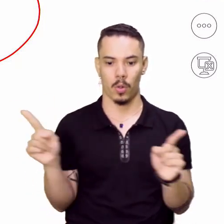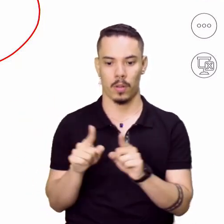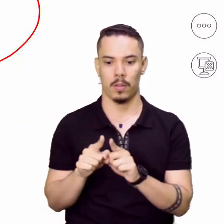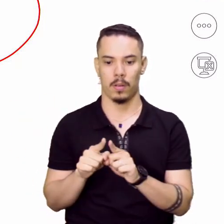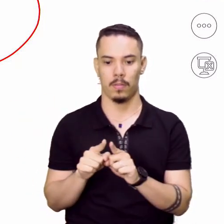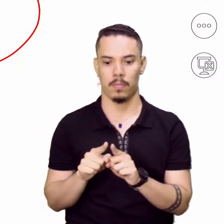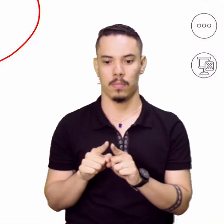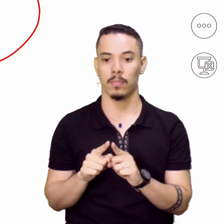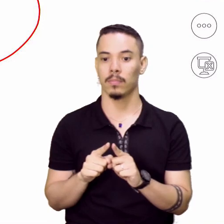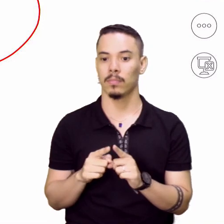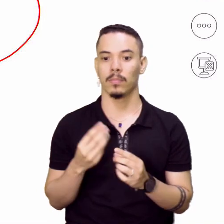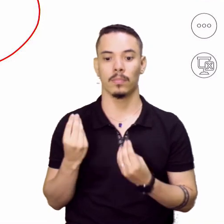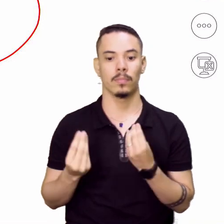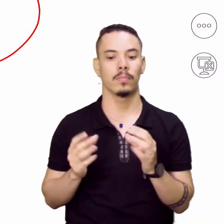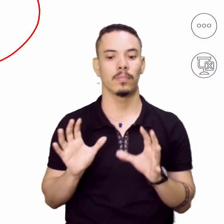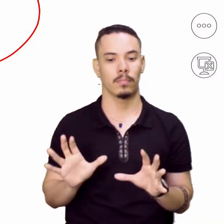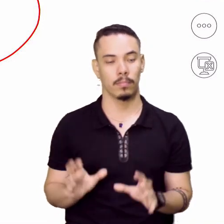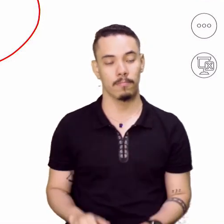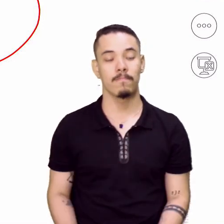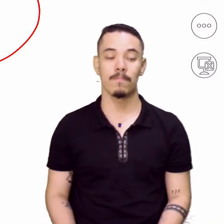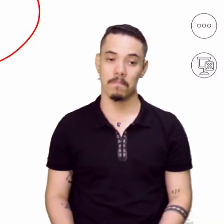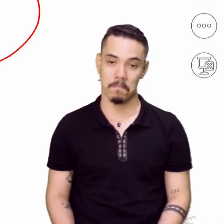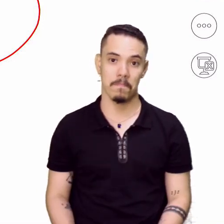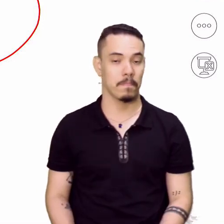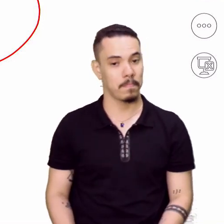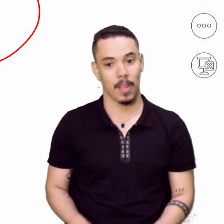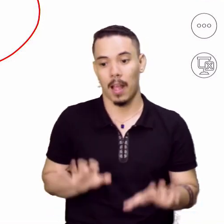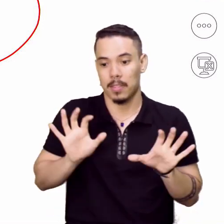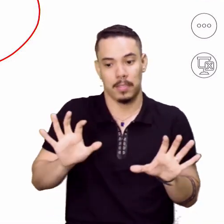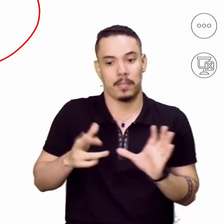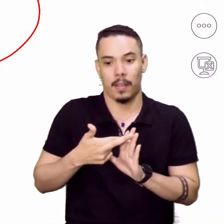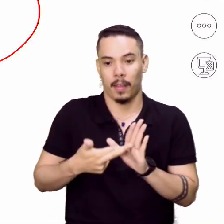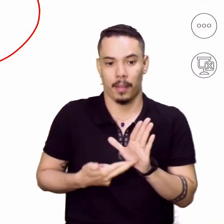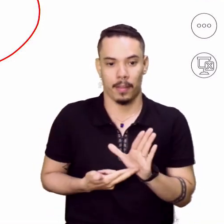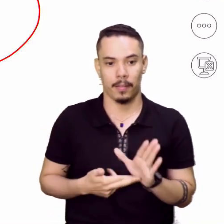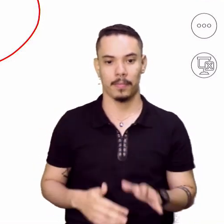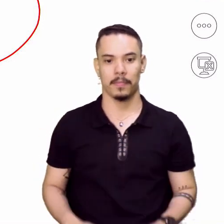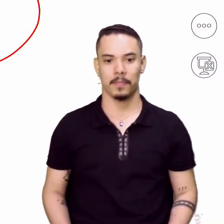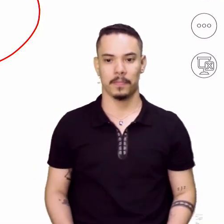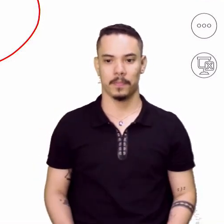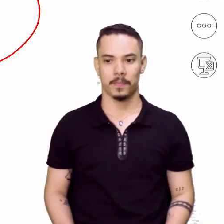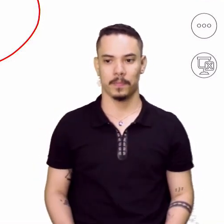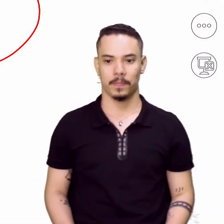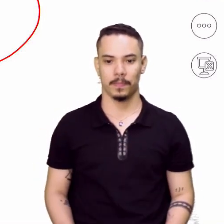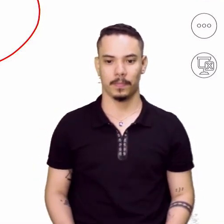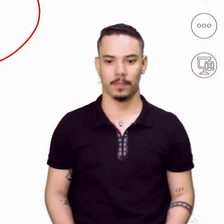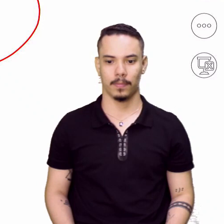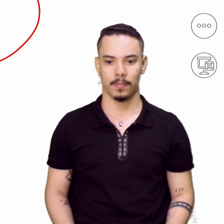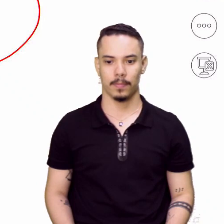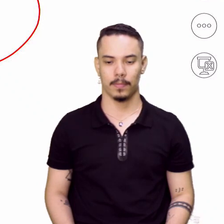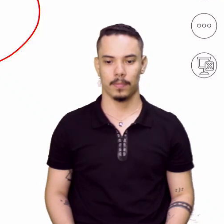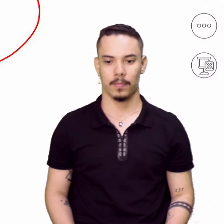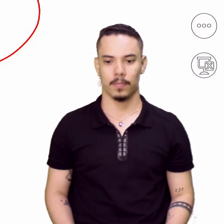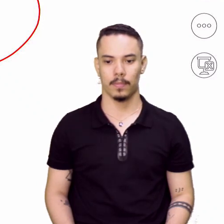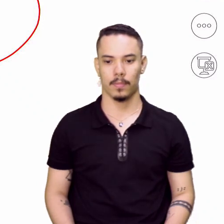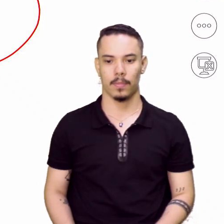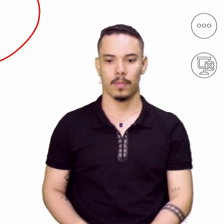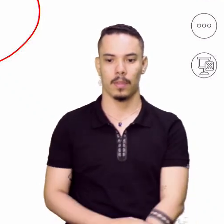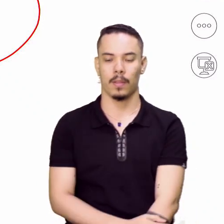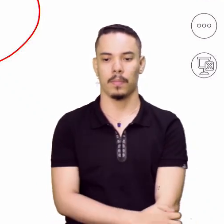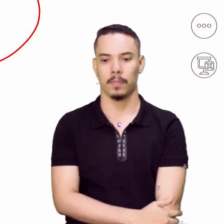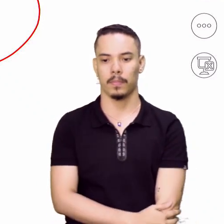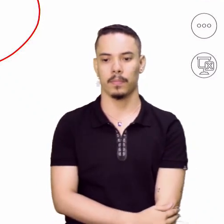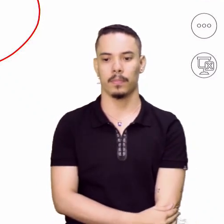pergunta como assim pois é é isso mesmo então tu tem a opção de falar I will